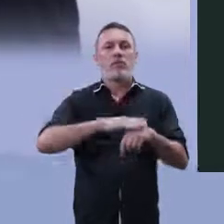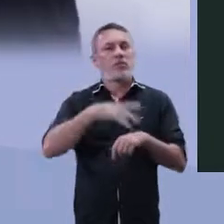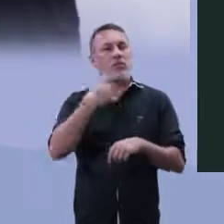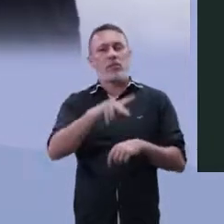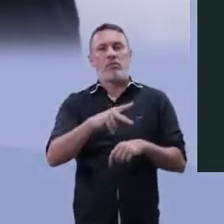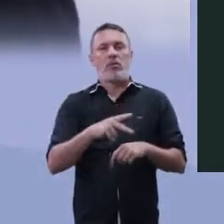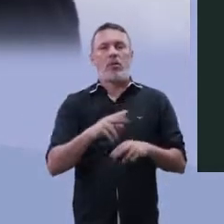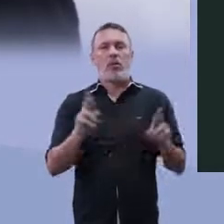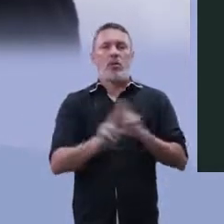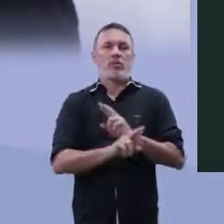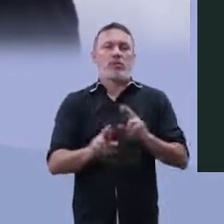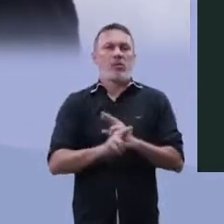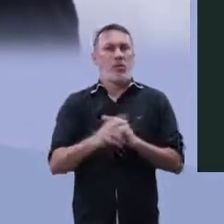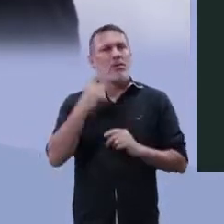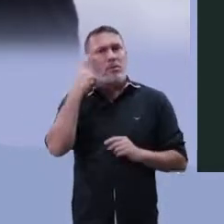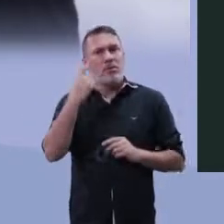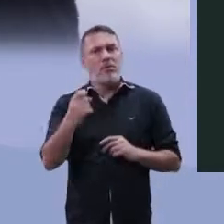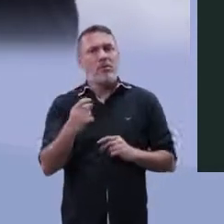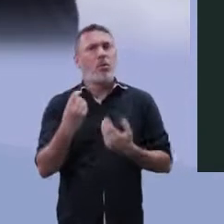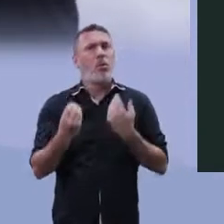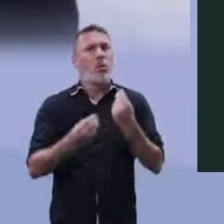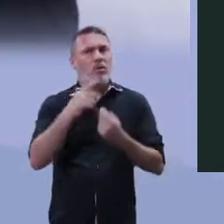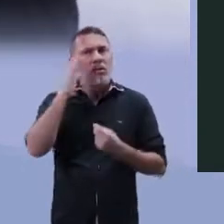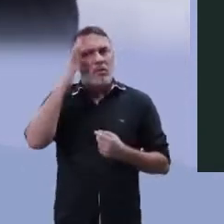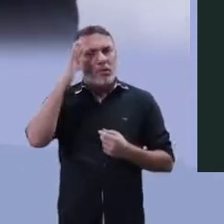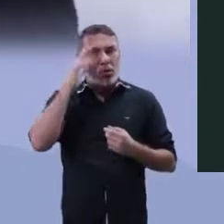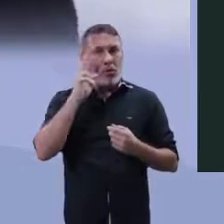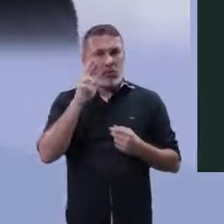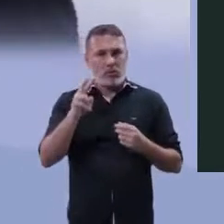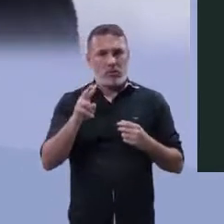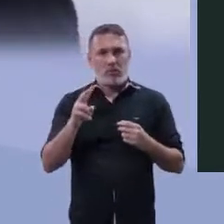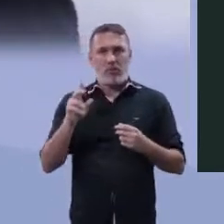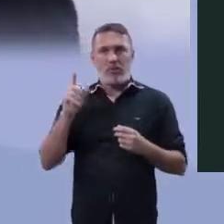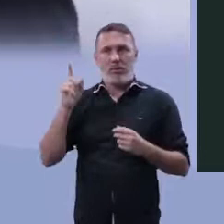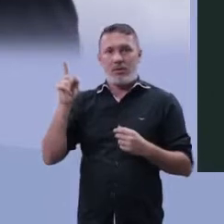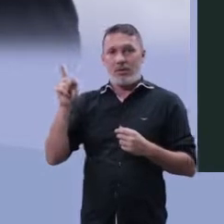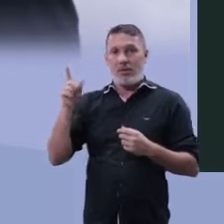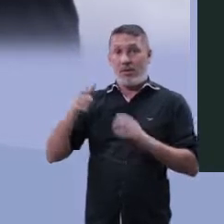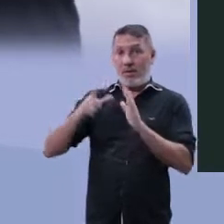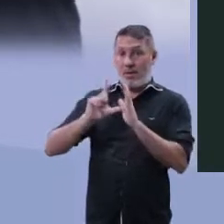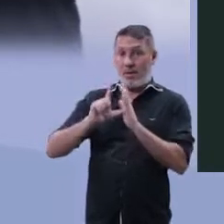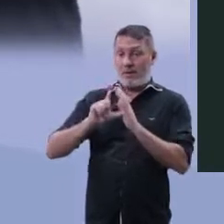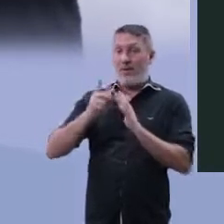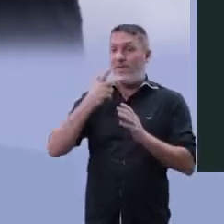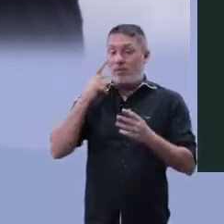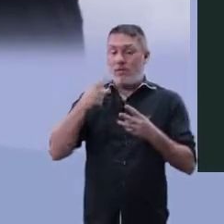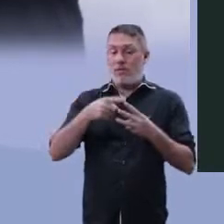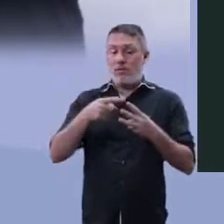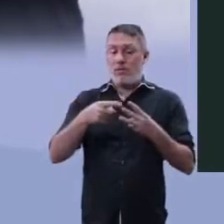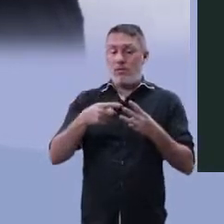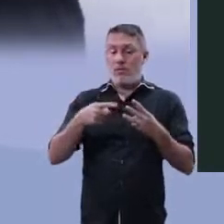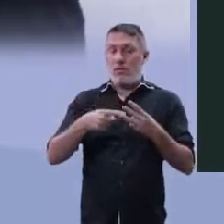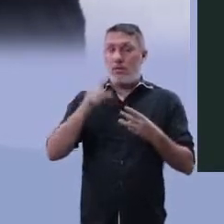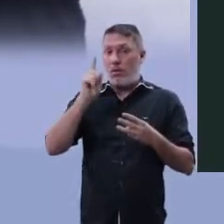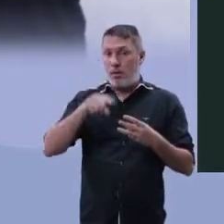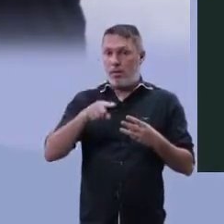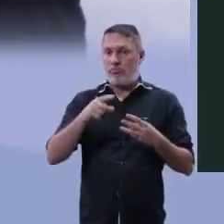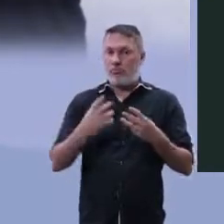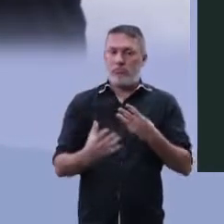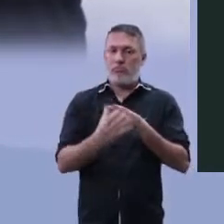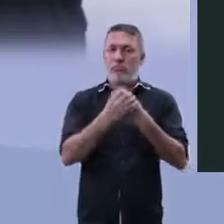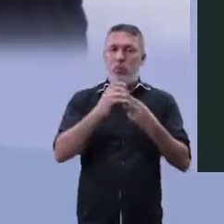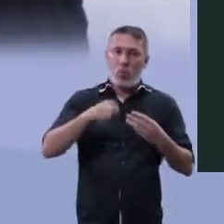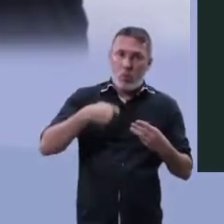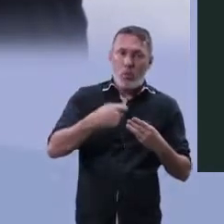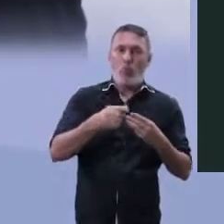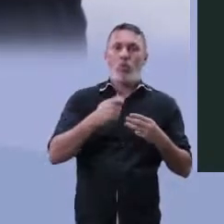atores e as relações definidas entre eles. Olha que interessante. Aqui mantém a